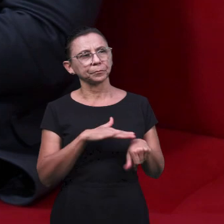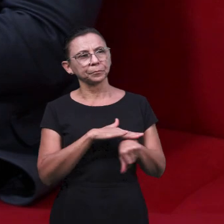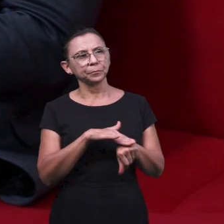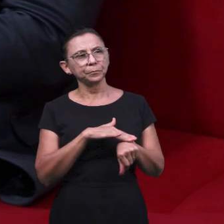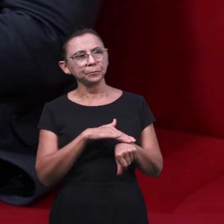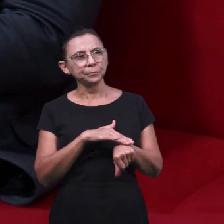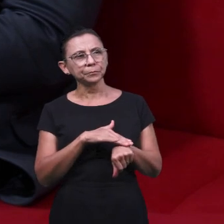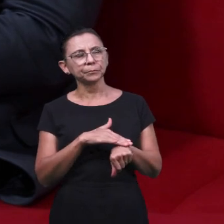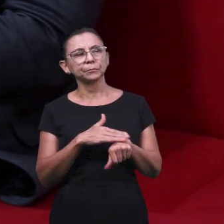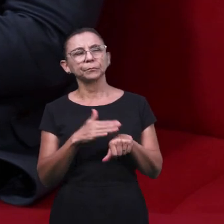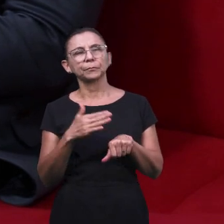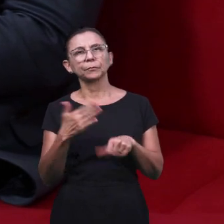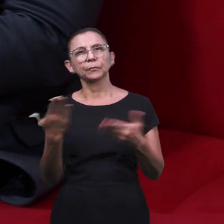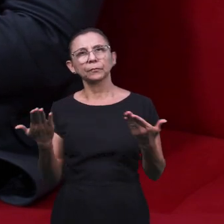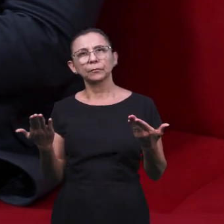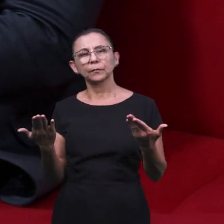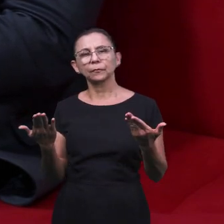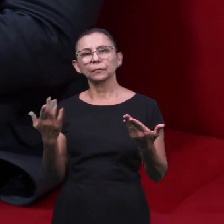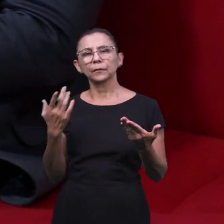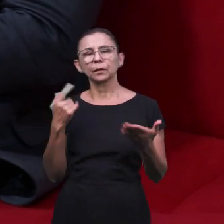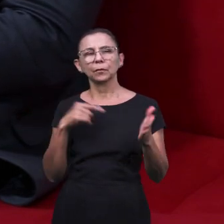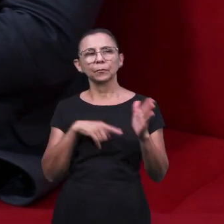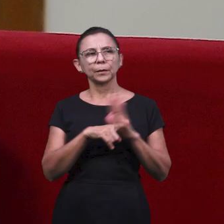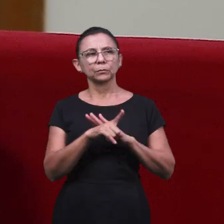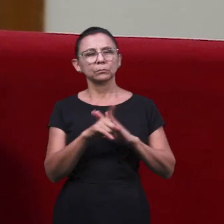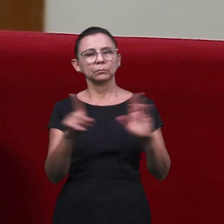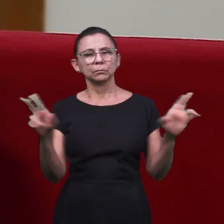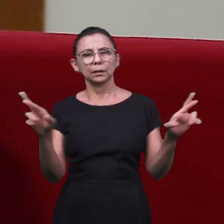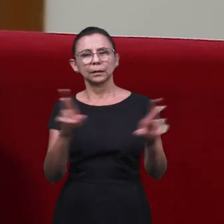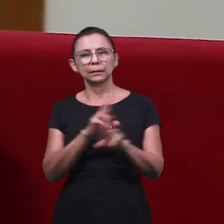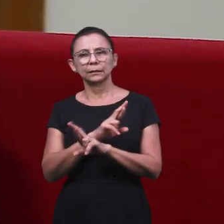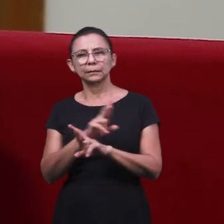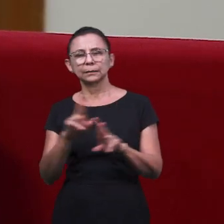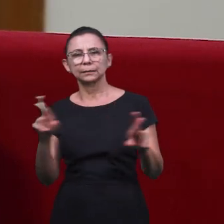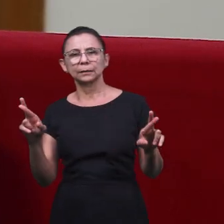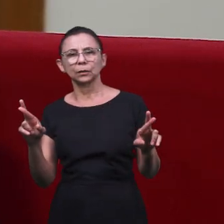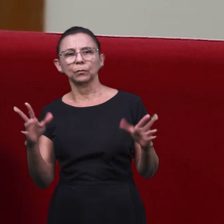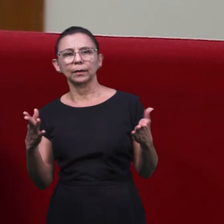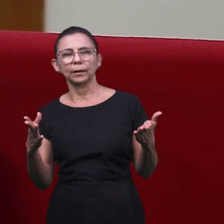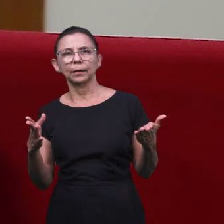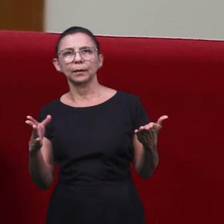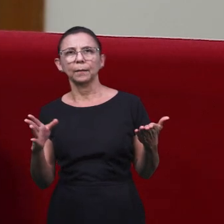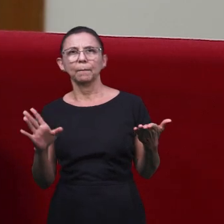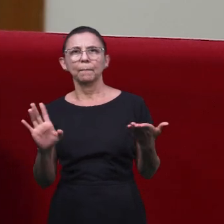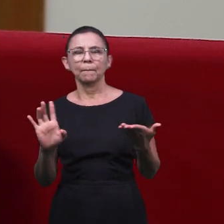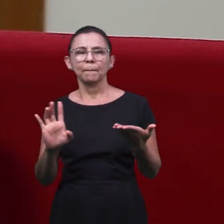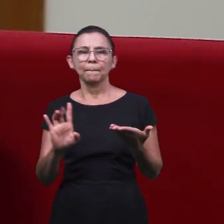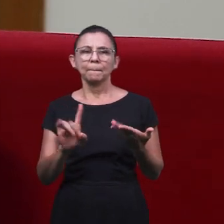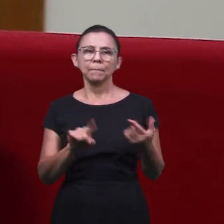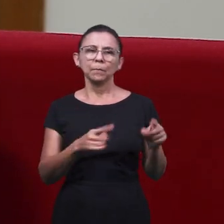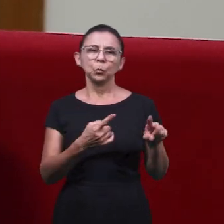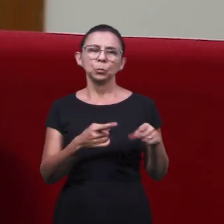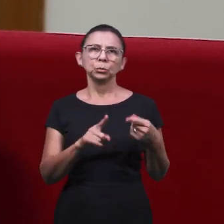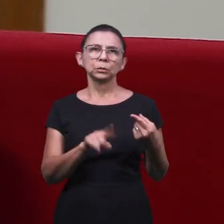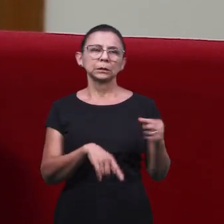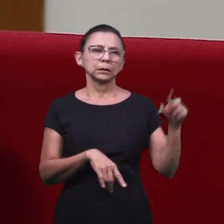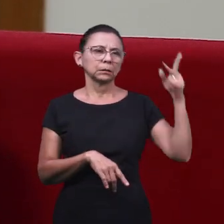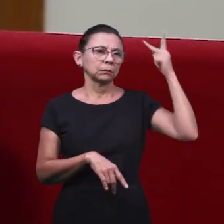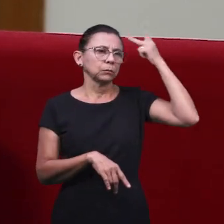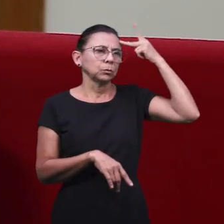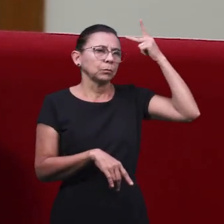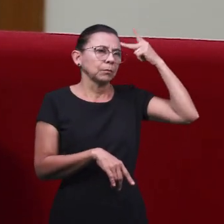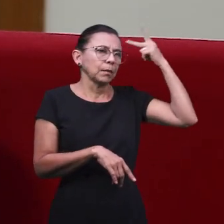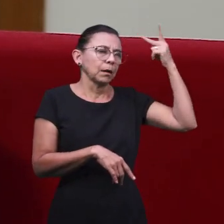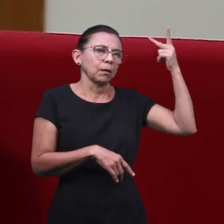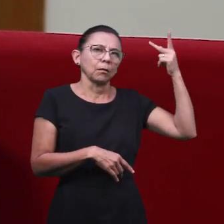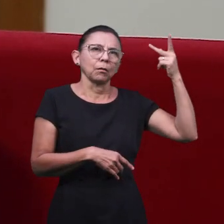associação entre a música e a música secular e a música que